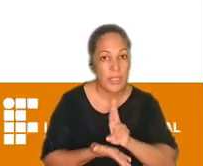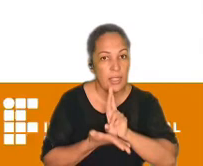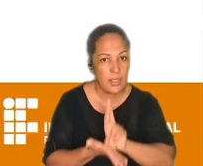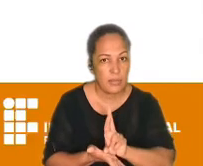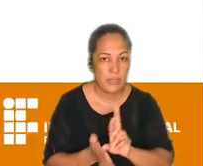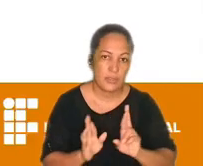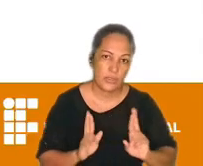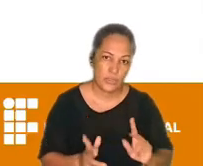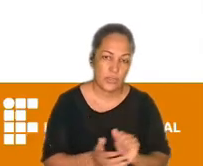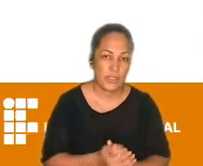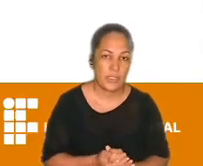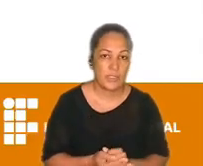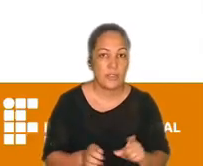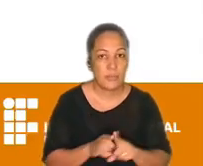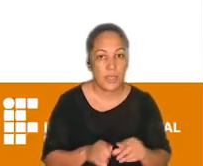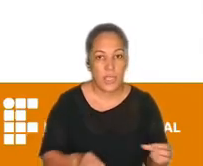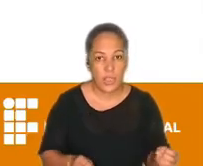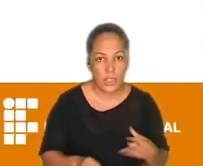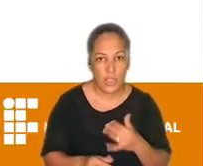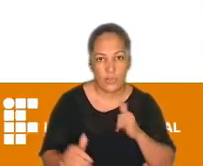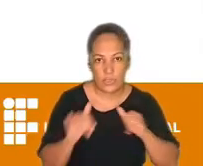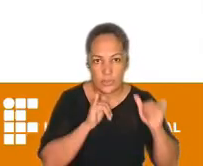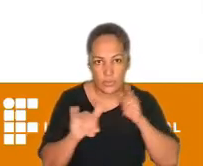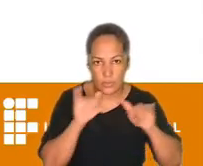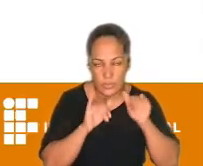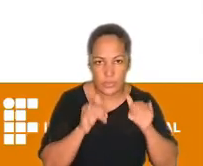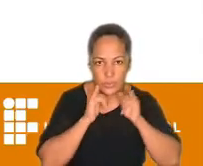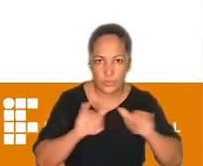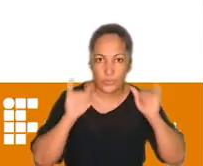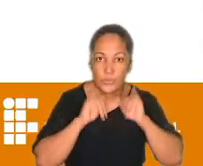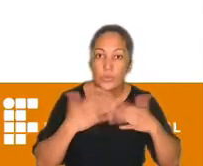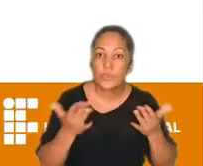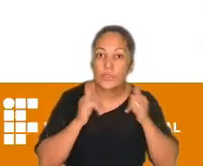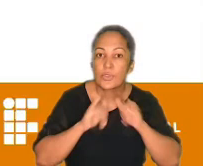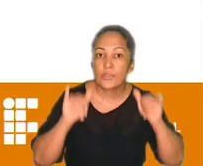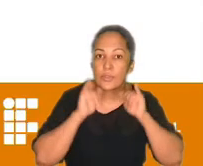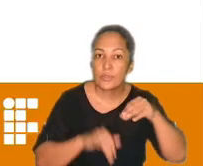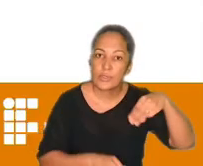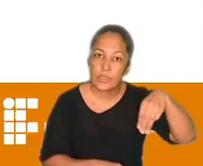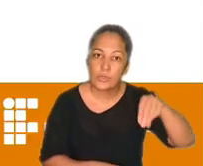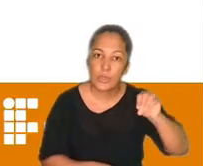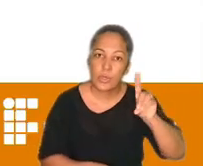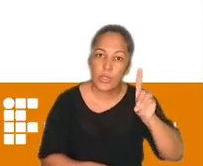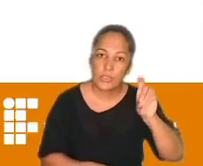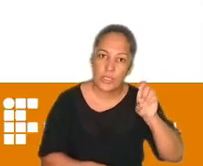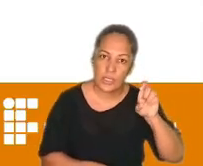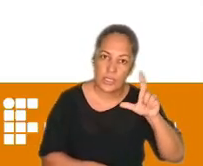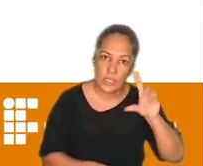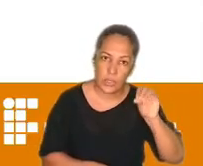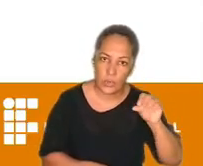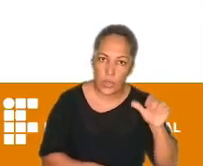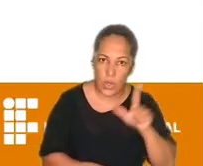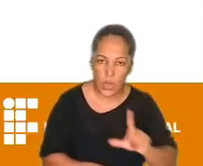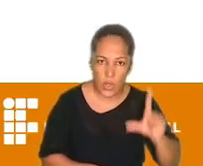com essas novas informações que eu estou trazendo. Quais são as novas informações do modelo lógico? O tipo de dado e a chave